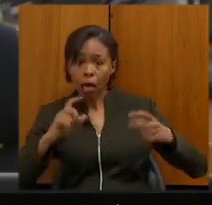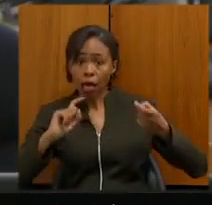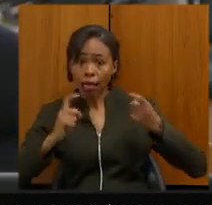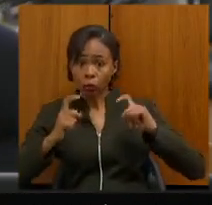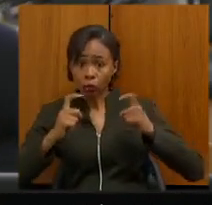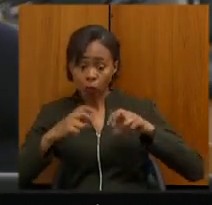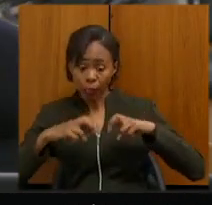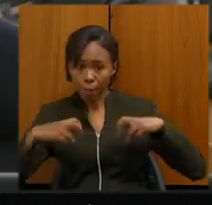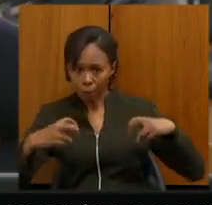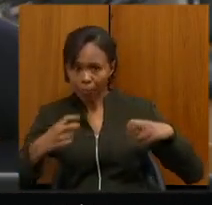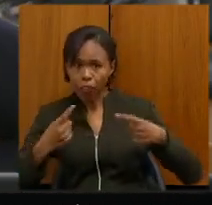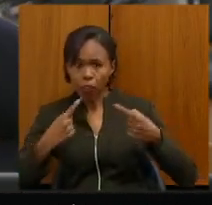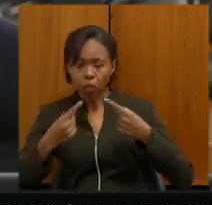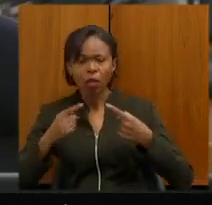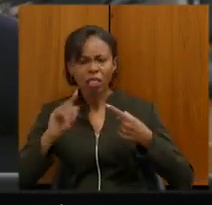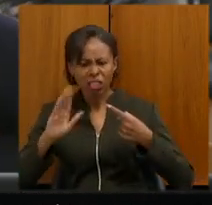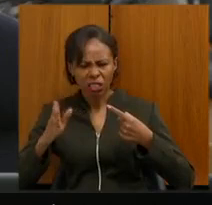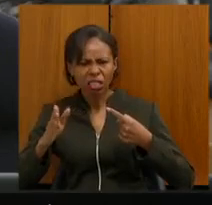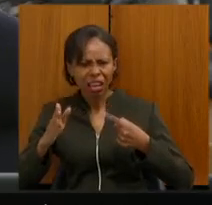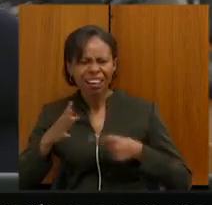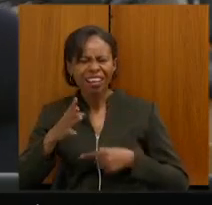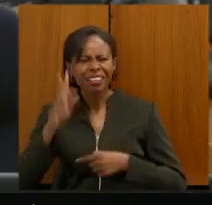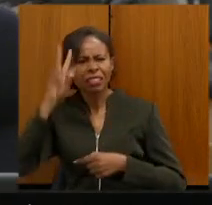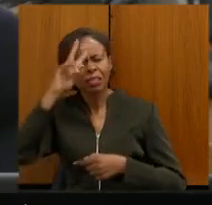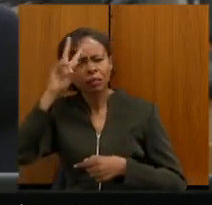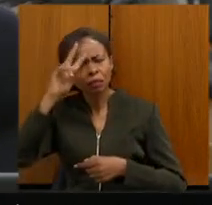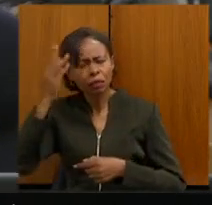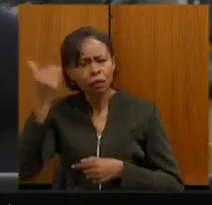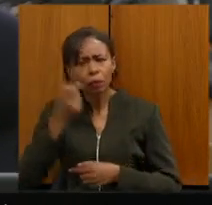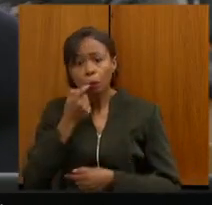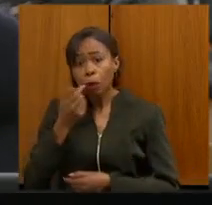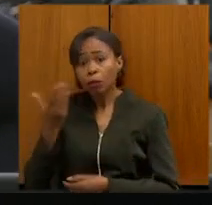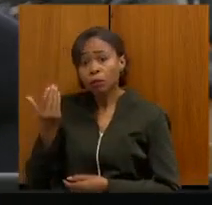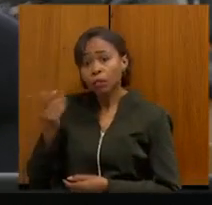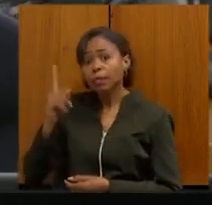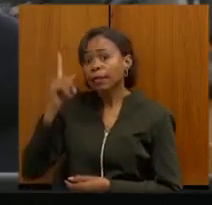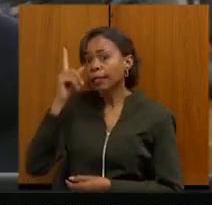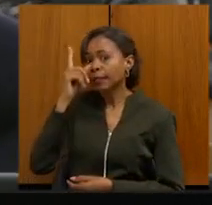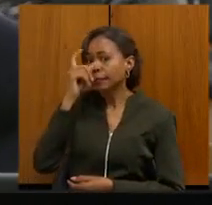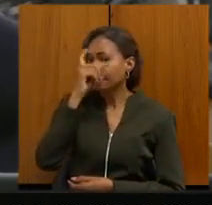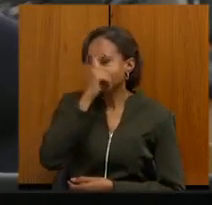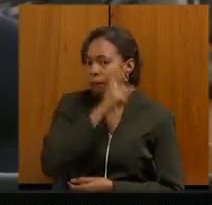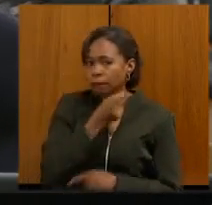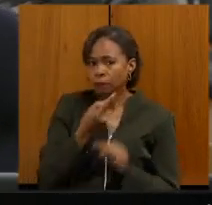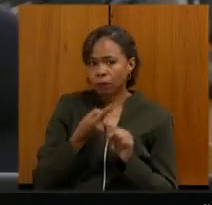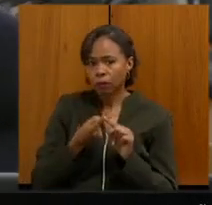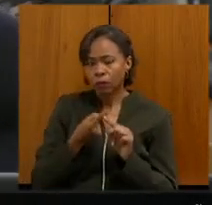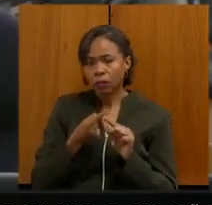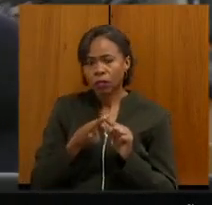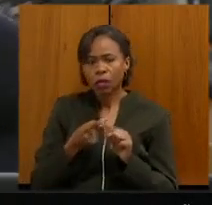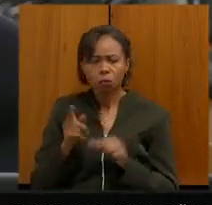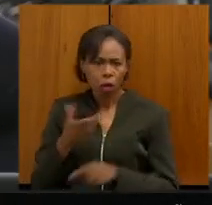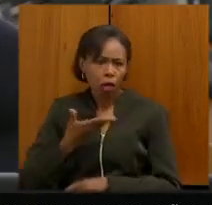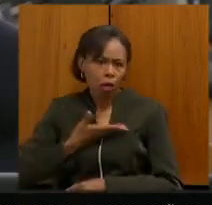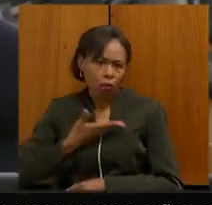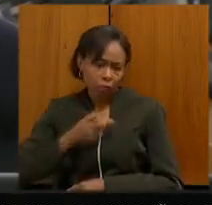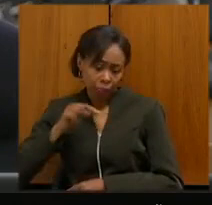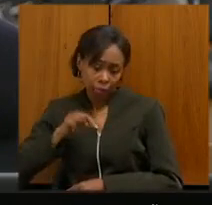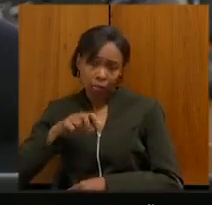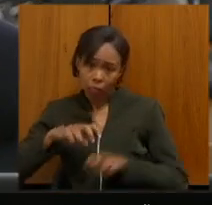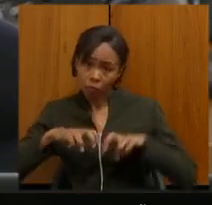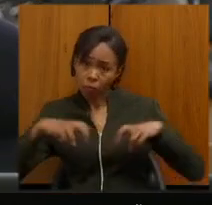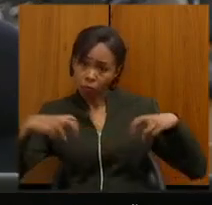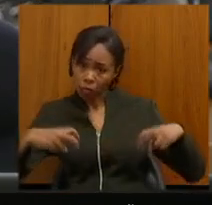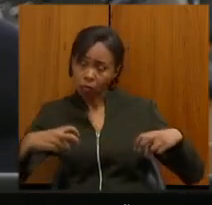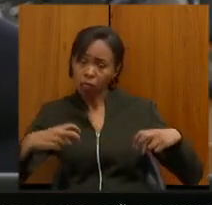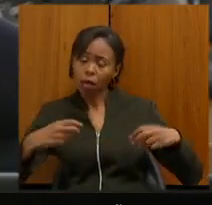participou lembro de um caso recente Até que foi difícil porque uma nossa Qual é uma não é uma colega da mesa